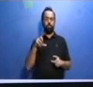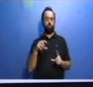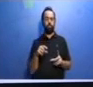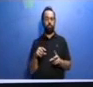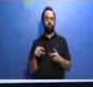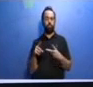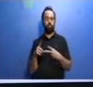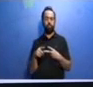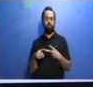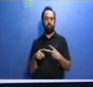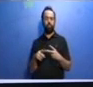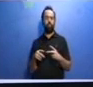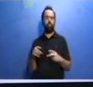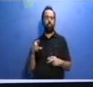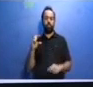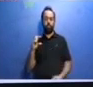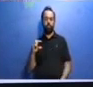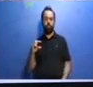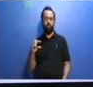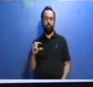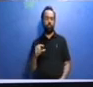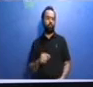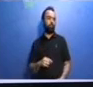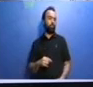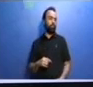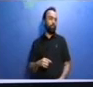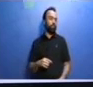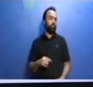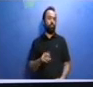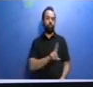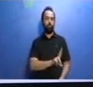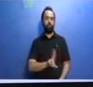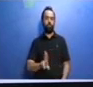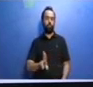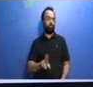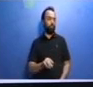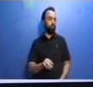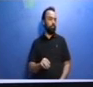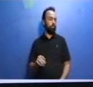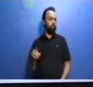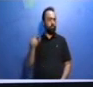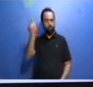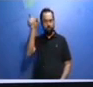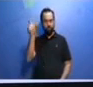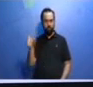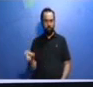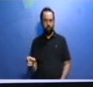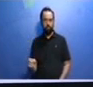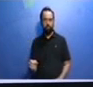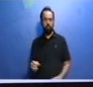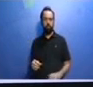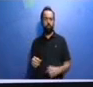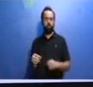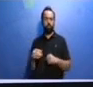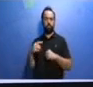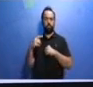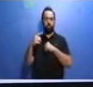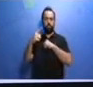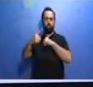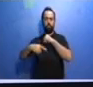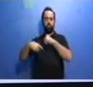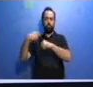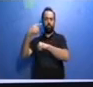letra sempre vai ser minúscula. O elemento se chama ferro. Nós temos aqui também a distribuição